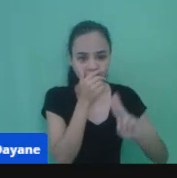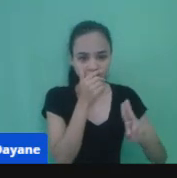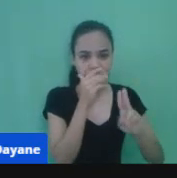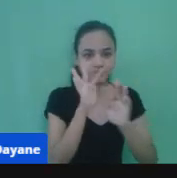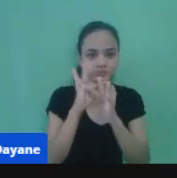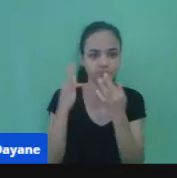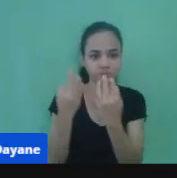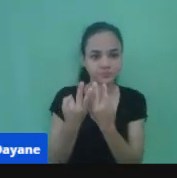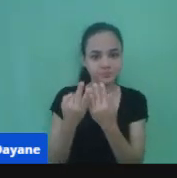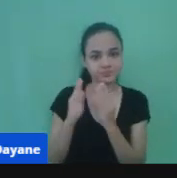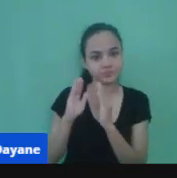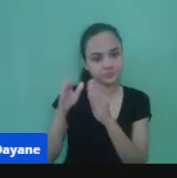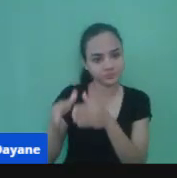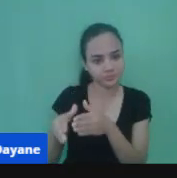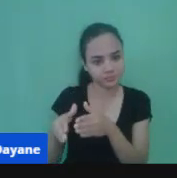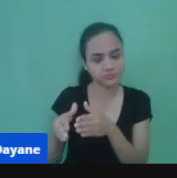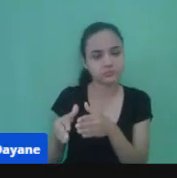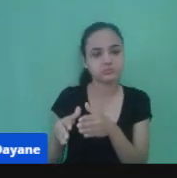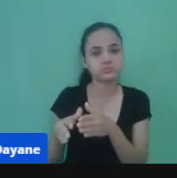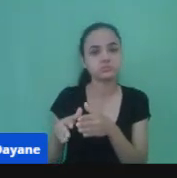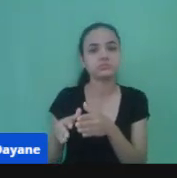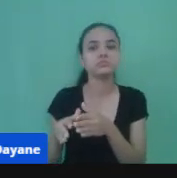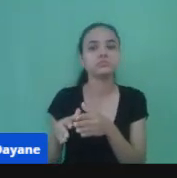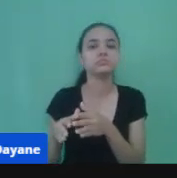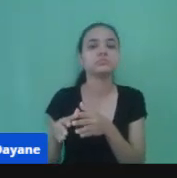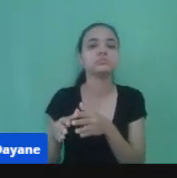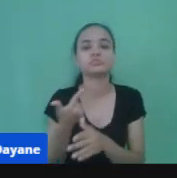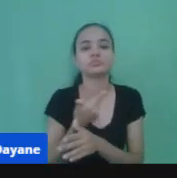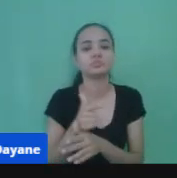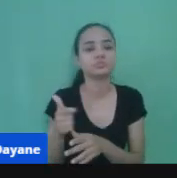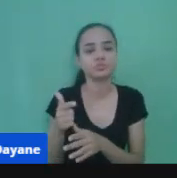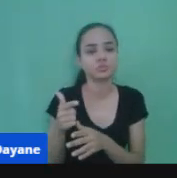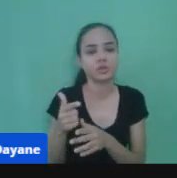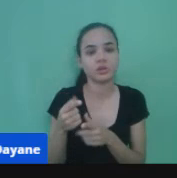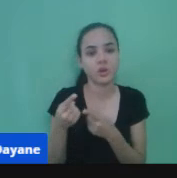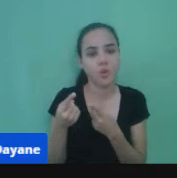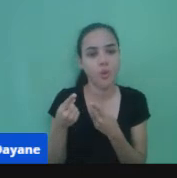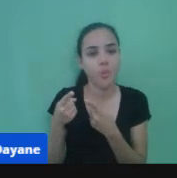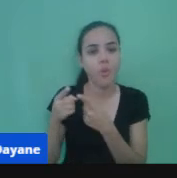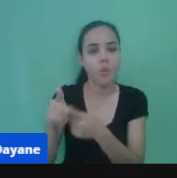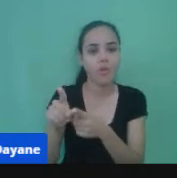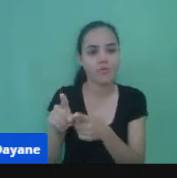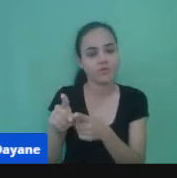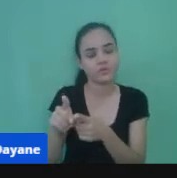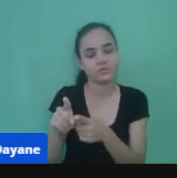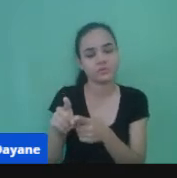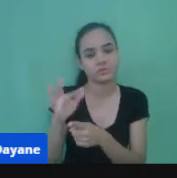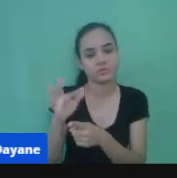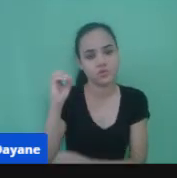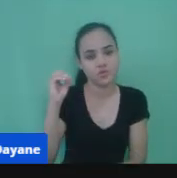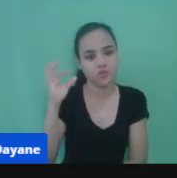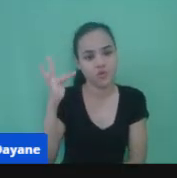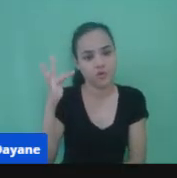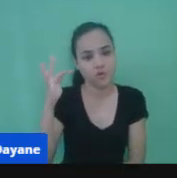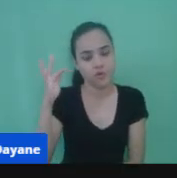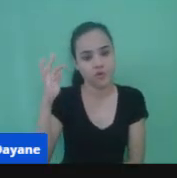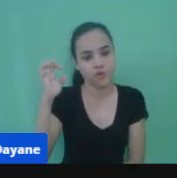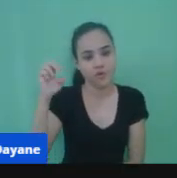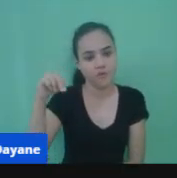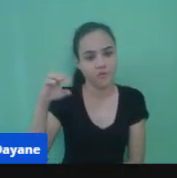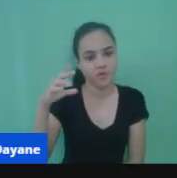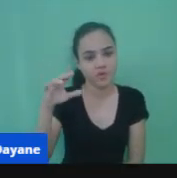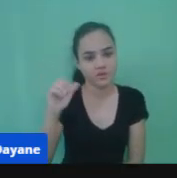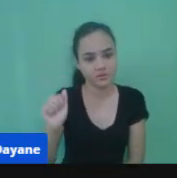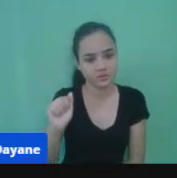não constitui ofensa. Obviamente, dentro dos estabelecimentos de ensino. Não vai dizer que você vai colocar um telão